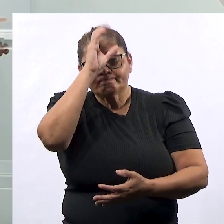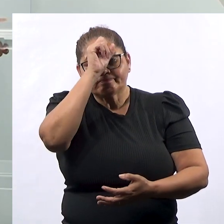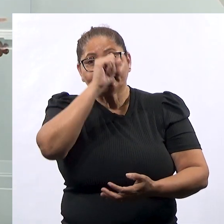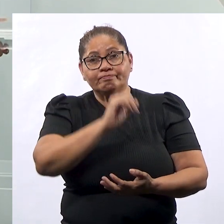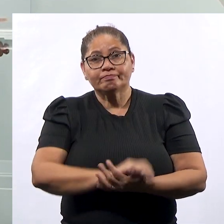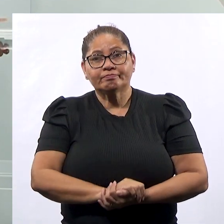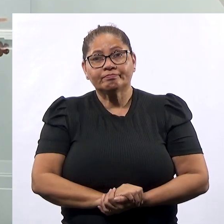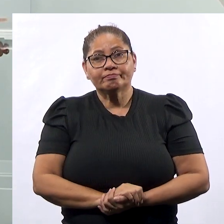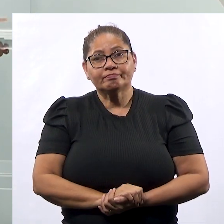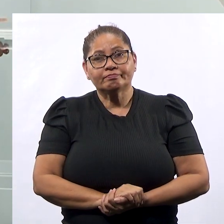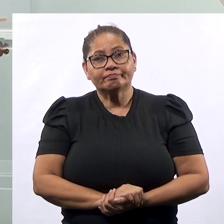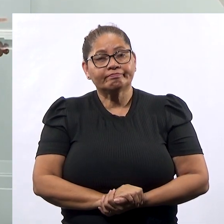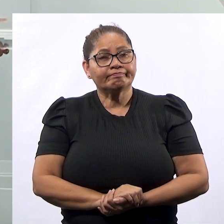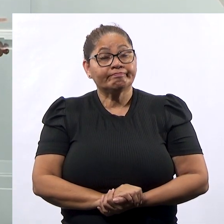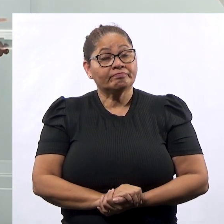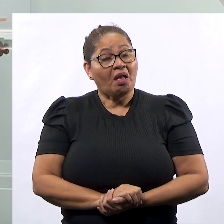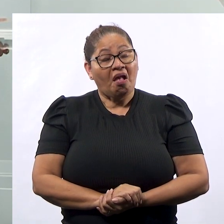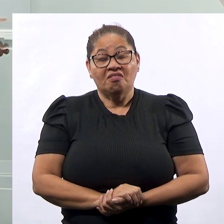da aprendizagem?